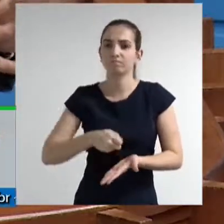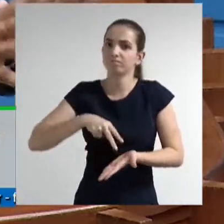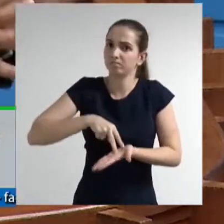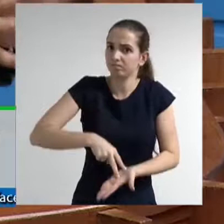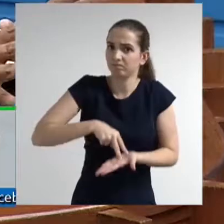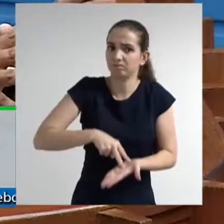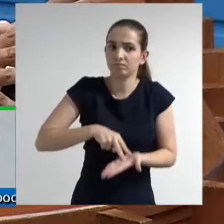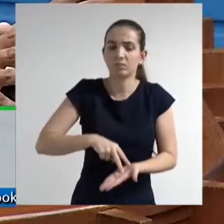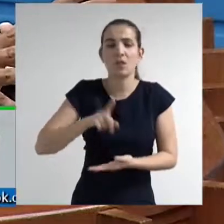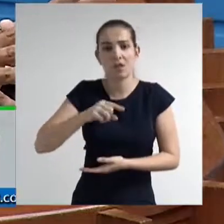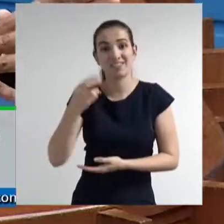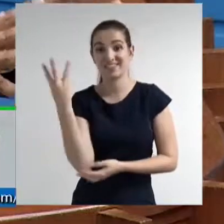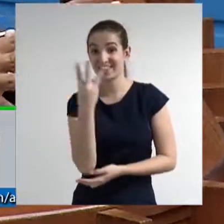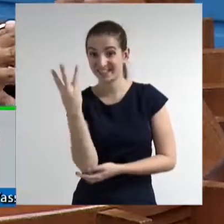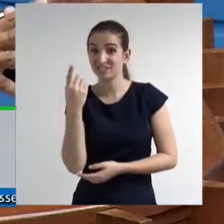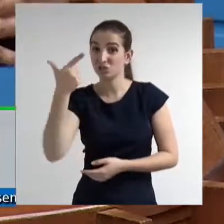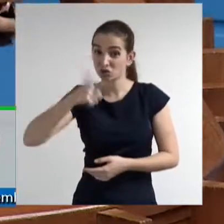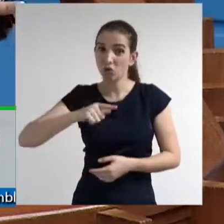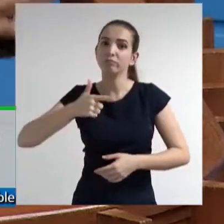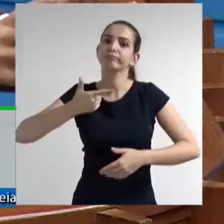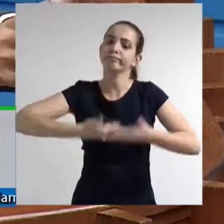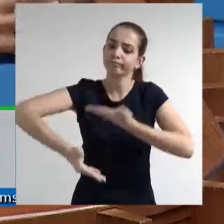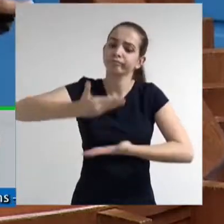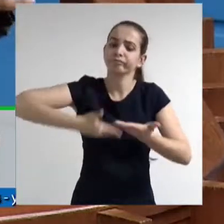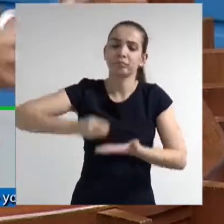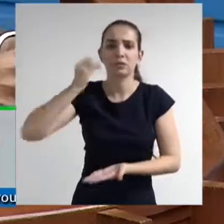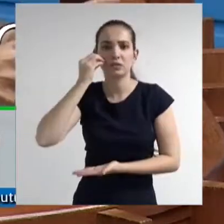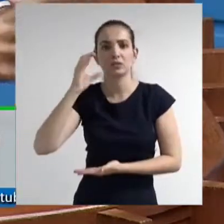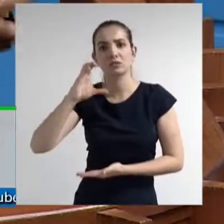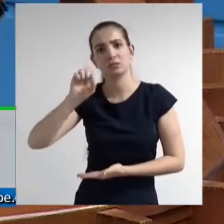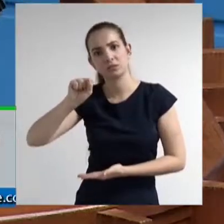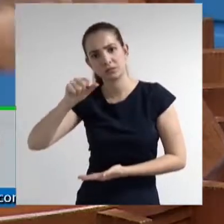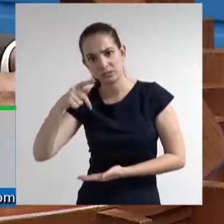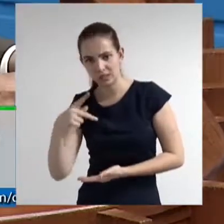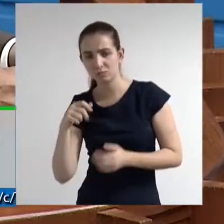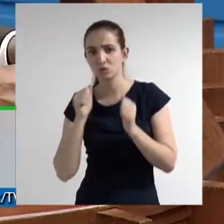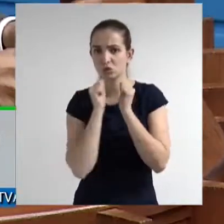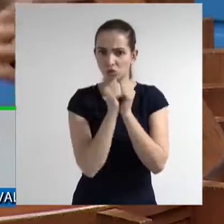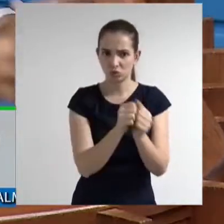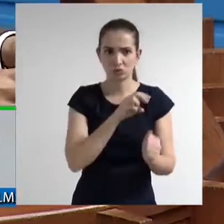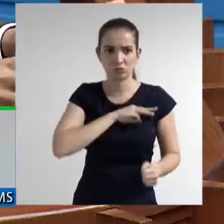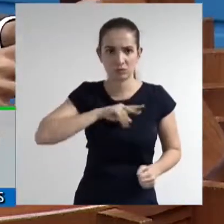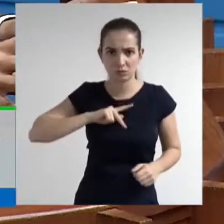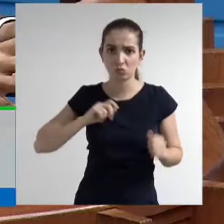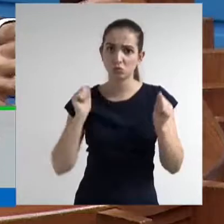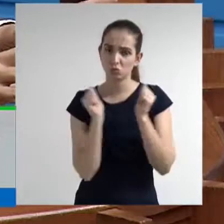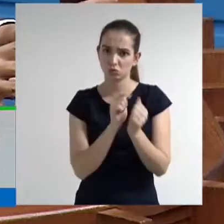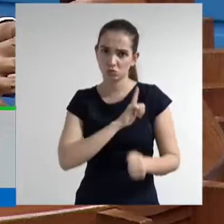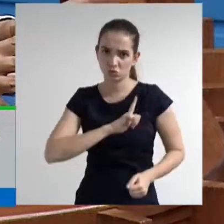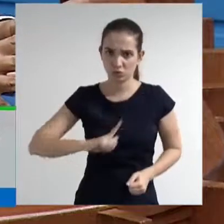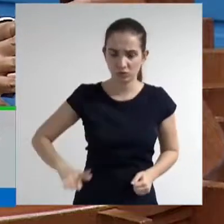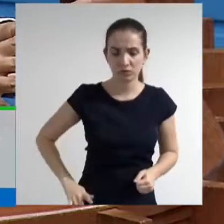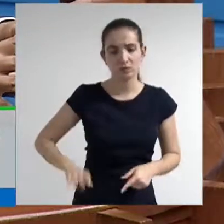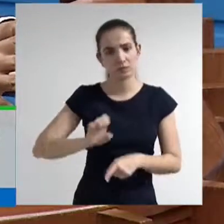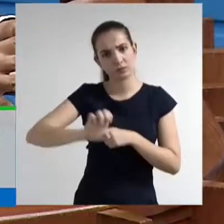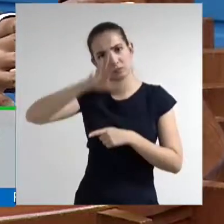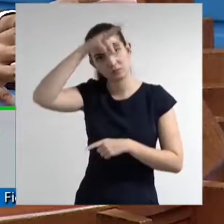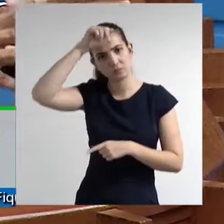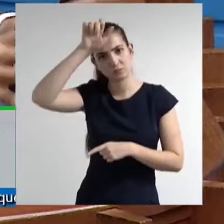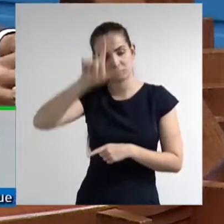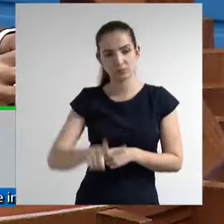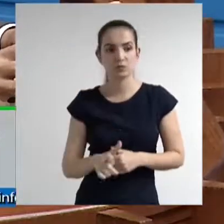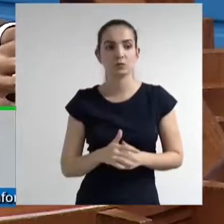concretize. É a terceira negociação feita, CESP, Governo do Estado de Mato Grosso do Sul, Ministério Público Estadual do Mato Grosso do